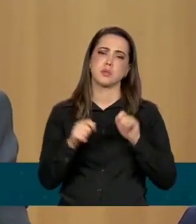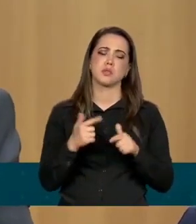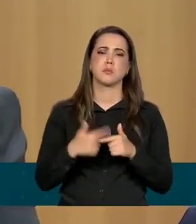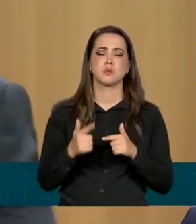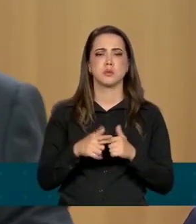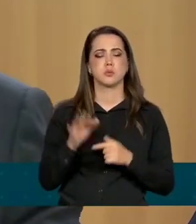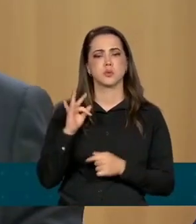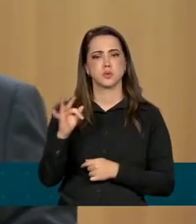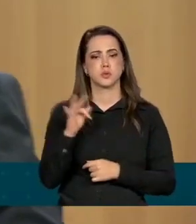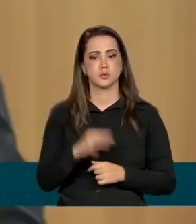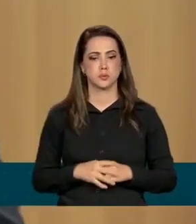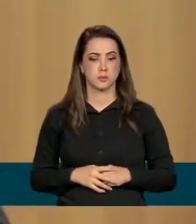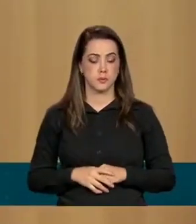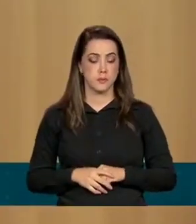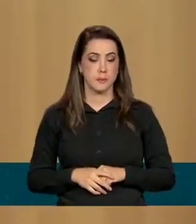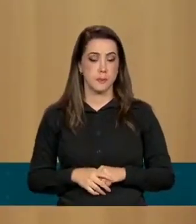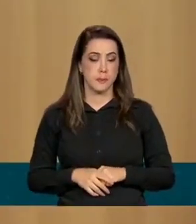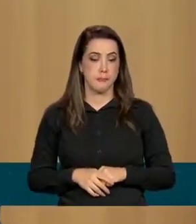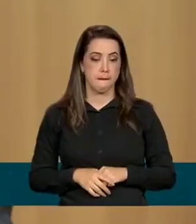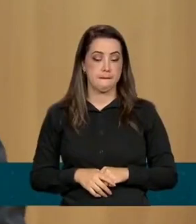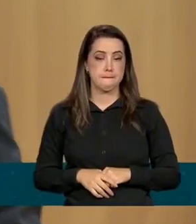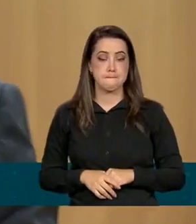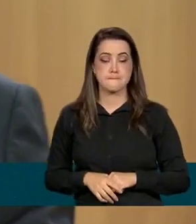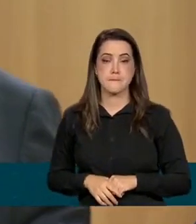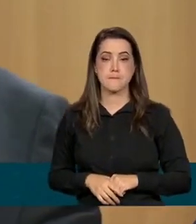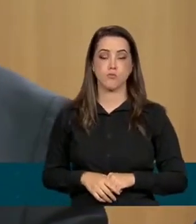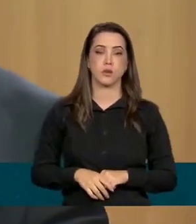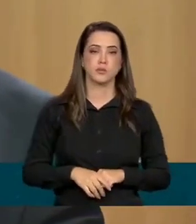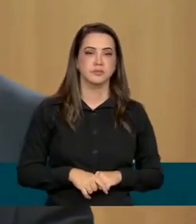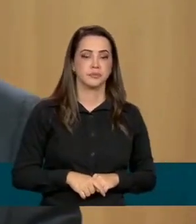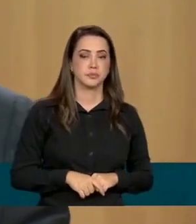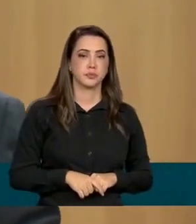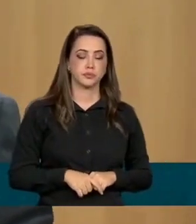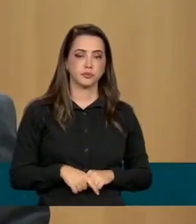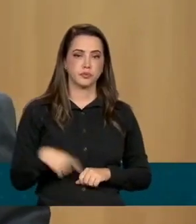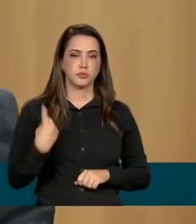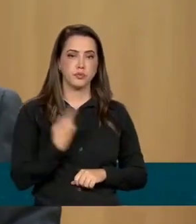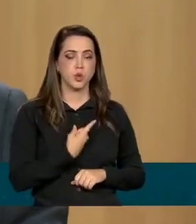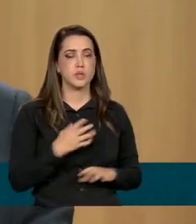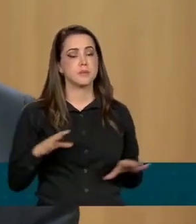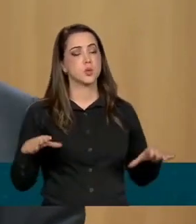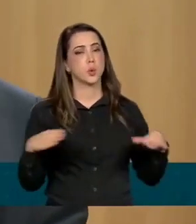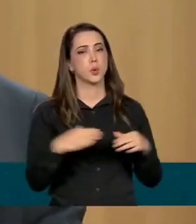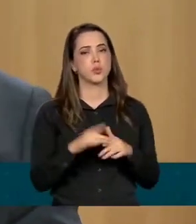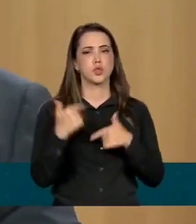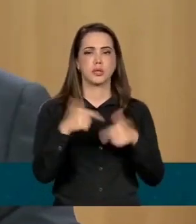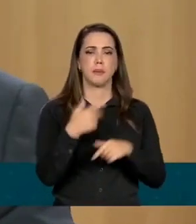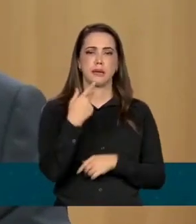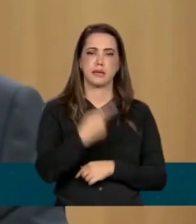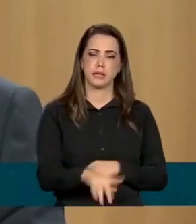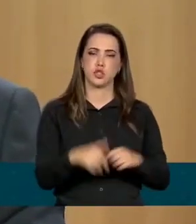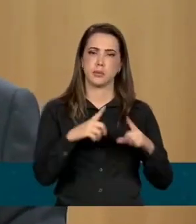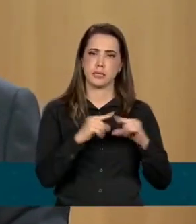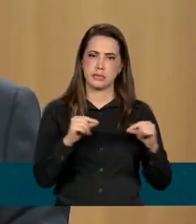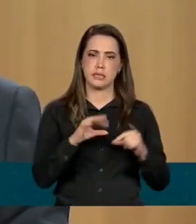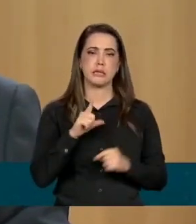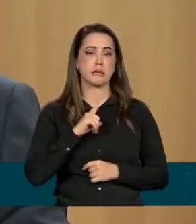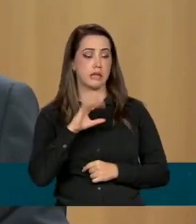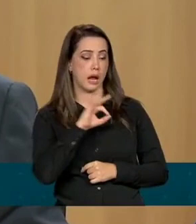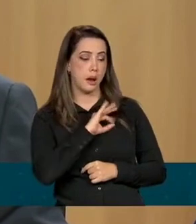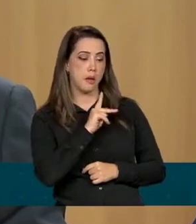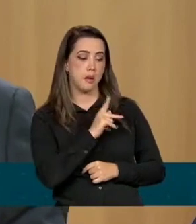ataques futuramente? Nós temos esse agrupamento que trabalha baseado em Brasília, que não são apenas policiais